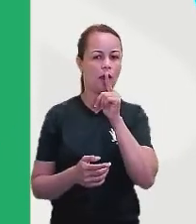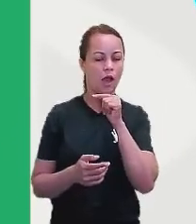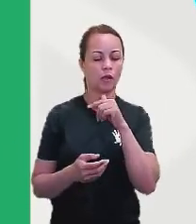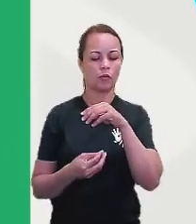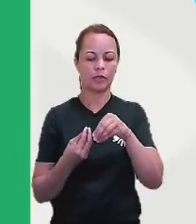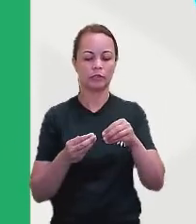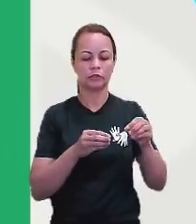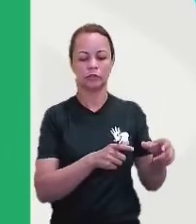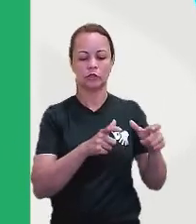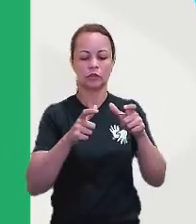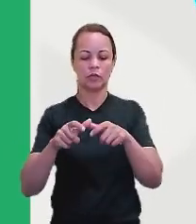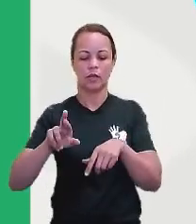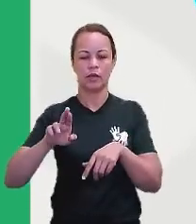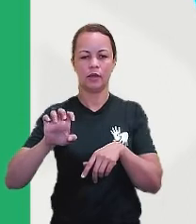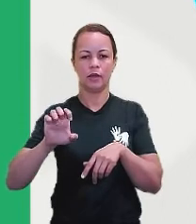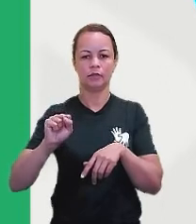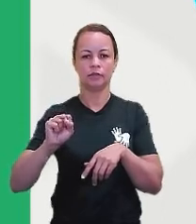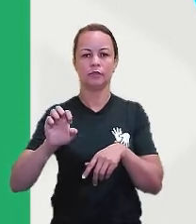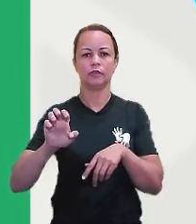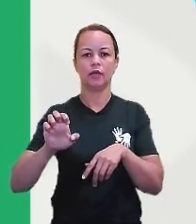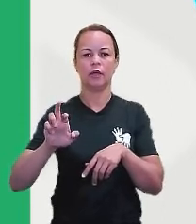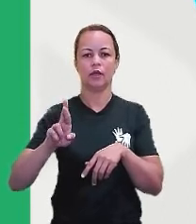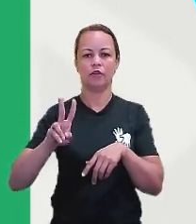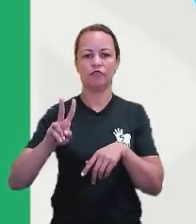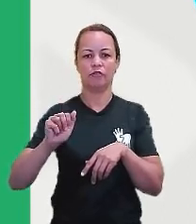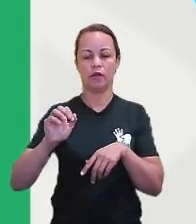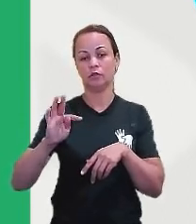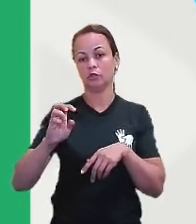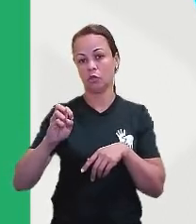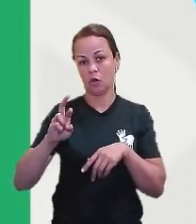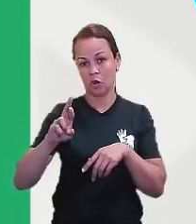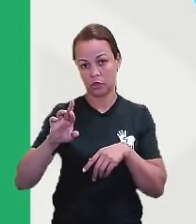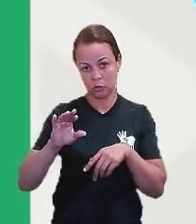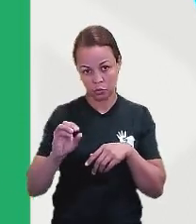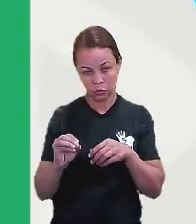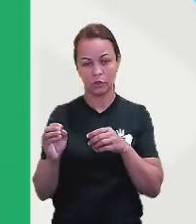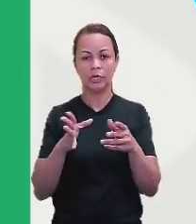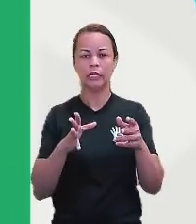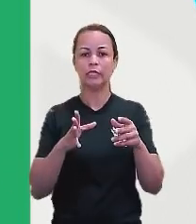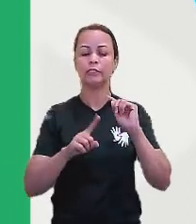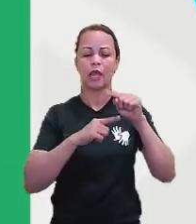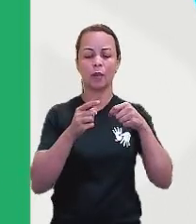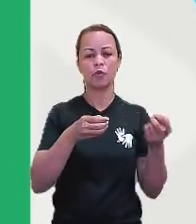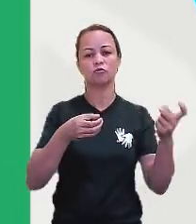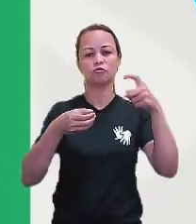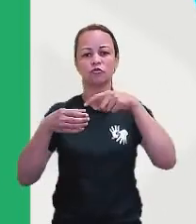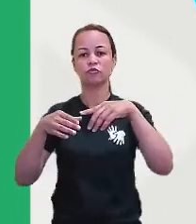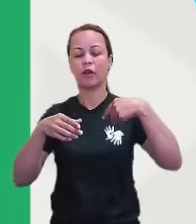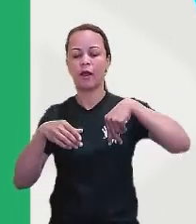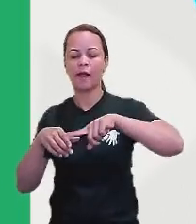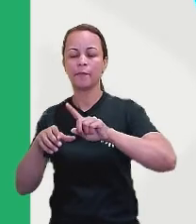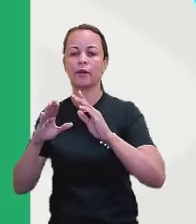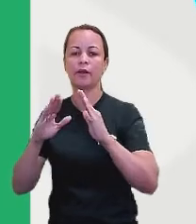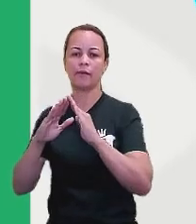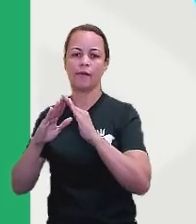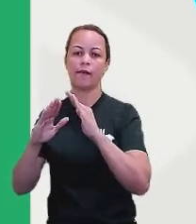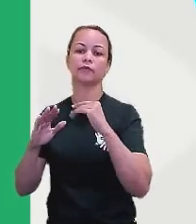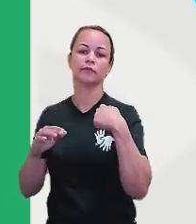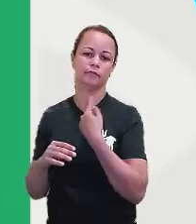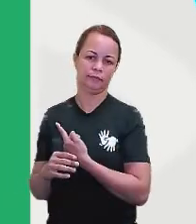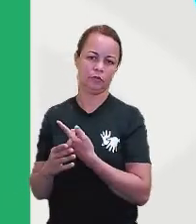reservatório e desse reservatório ela é encaminhada para a nossa residência, para a nossa casa. Lá na nossa casa a gente vai utilizar essa água das mais